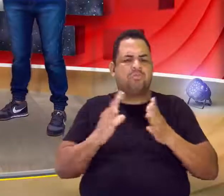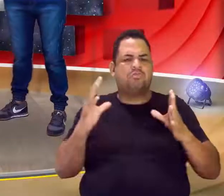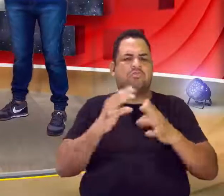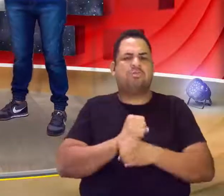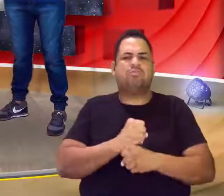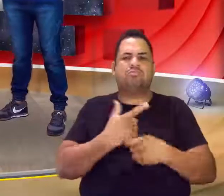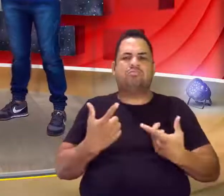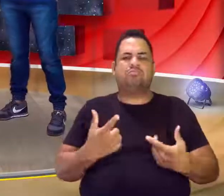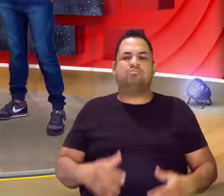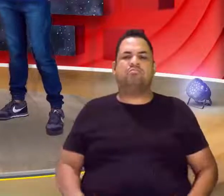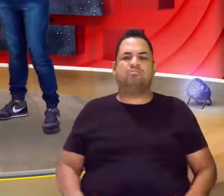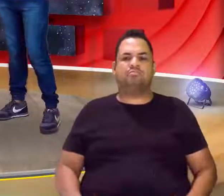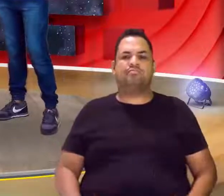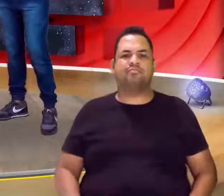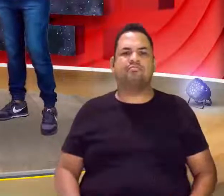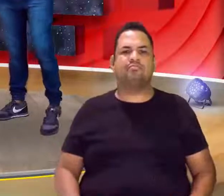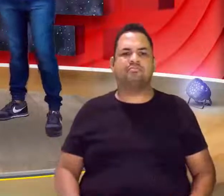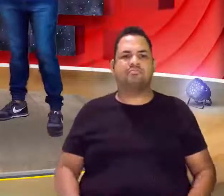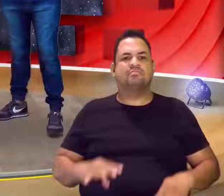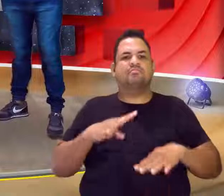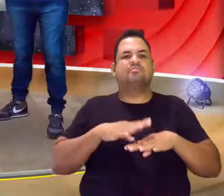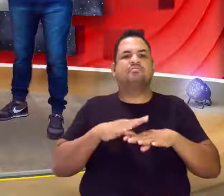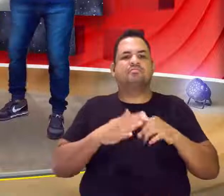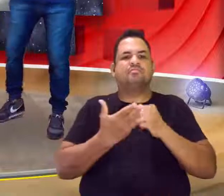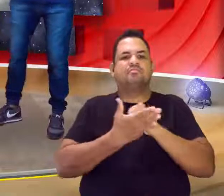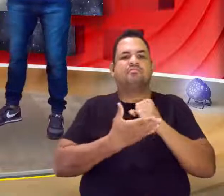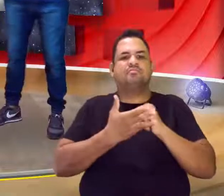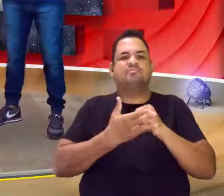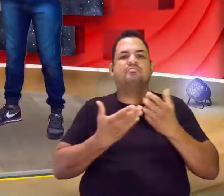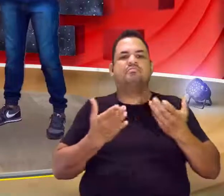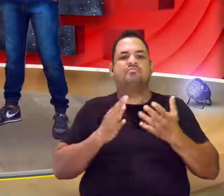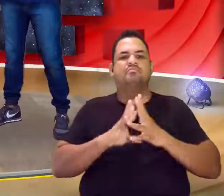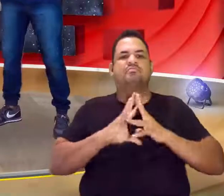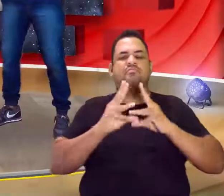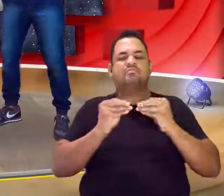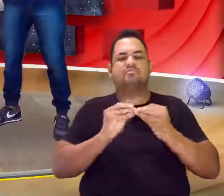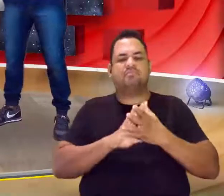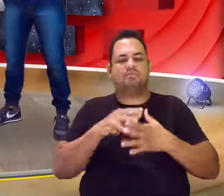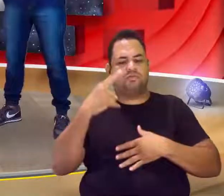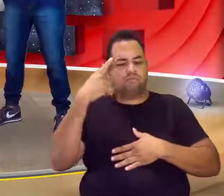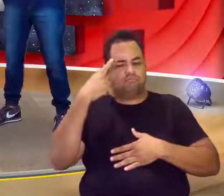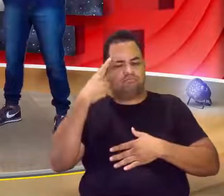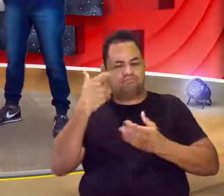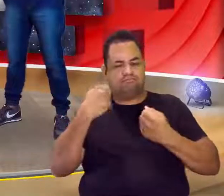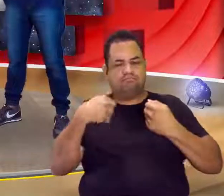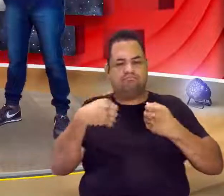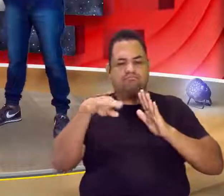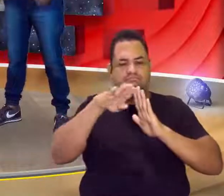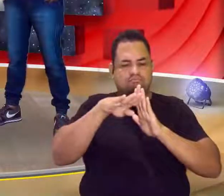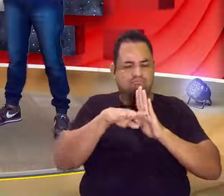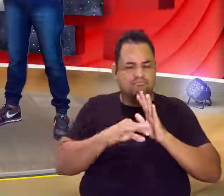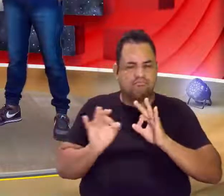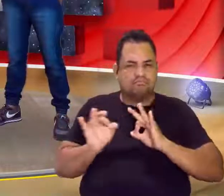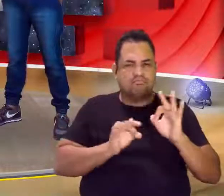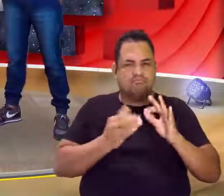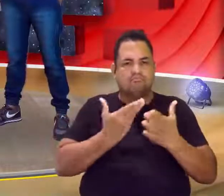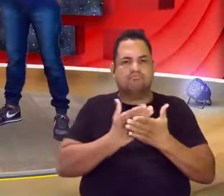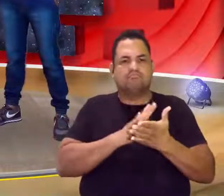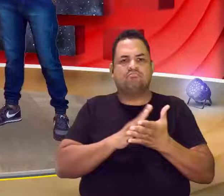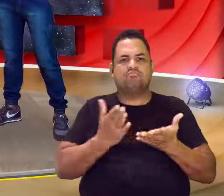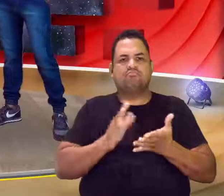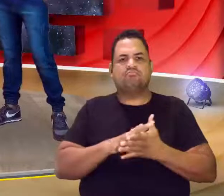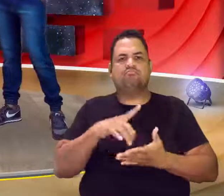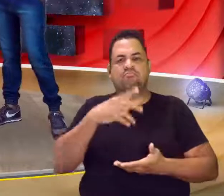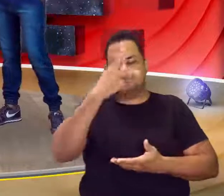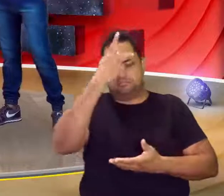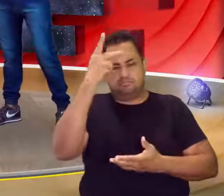isso. Então só matemática básica, mas toda uma linha de raciocínio que você precisa ir fazendo aí, interpretando. Teve pessoas que